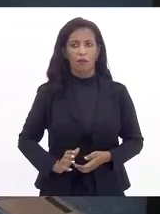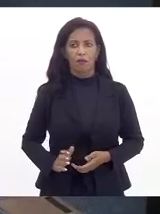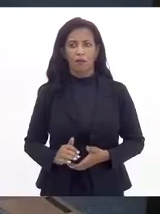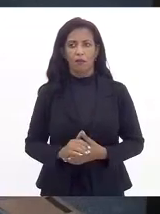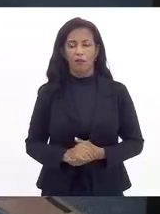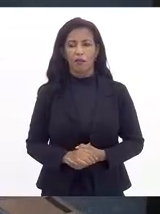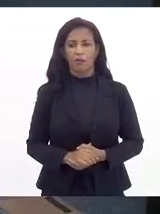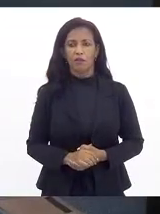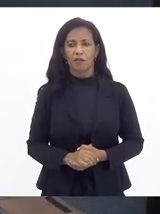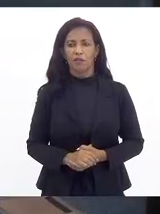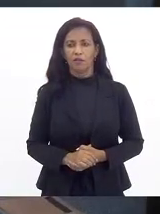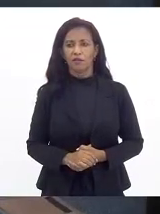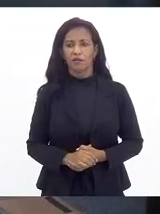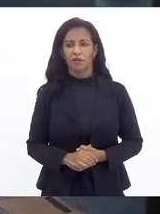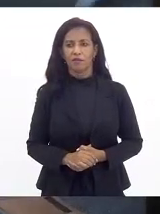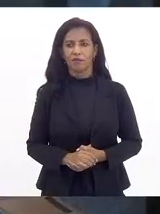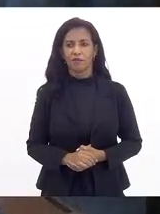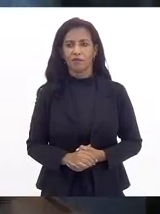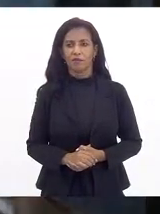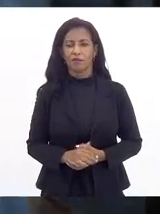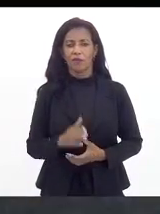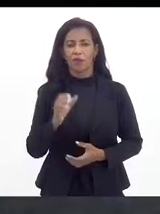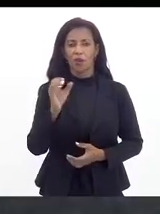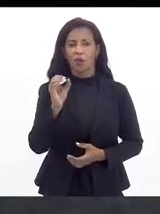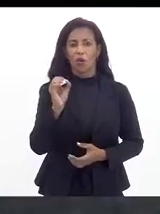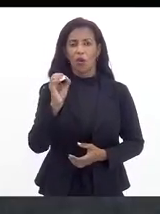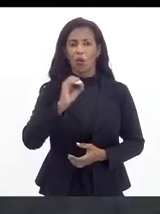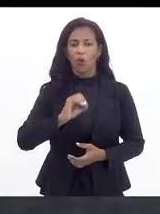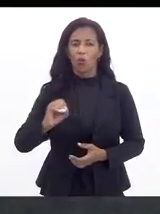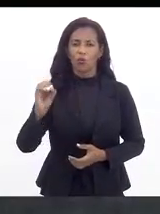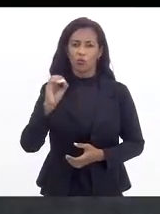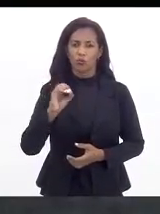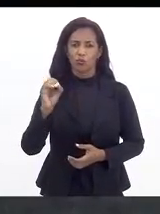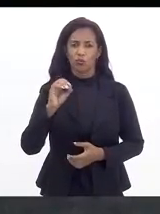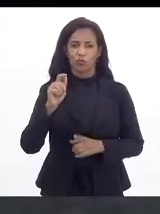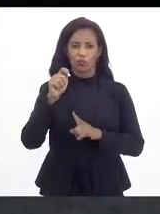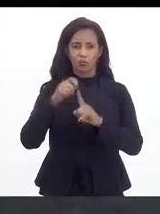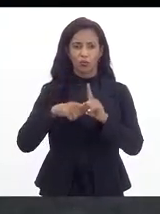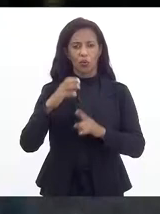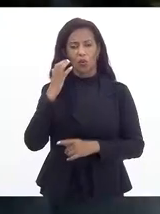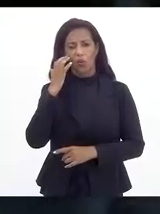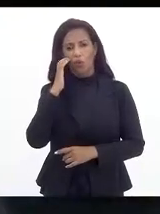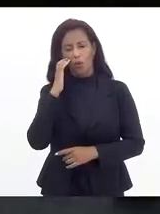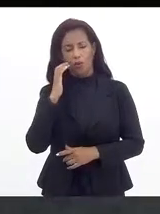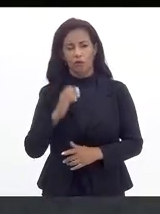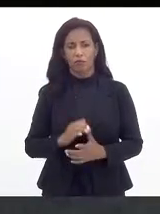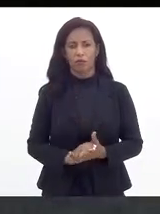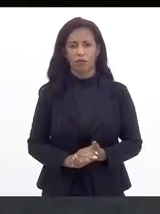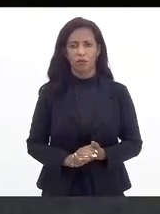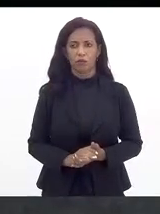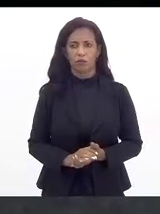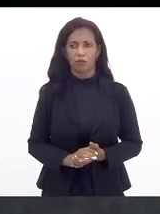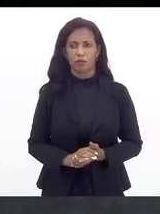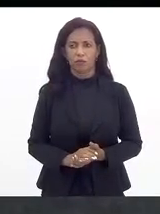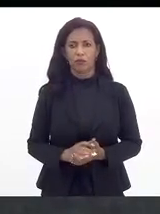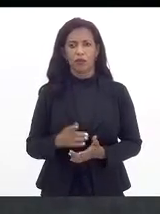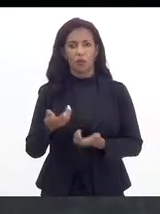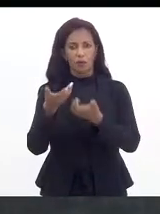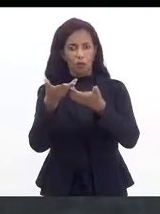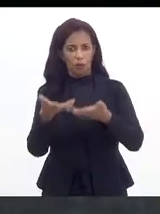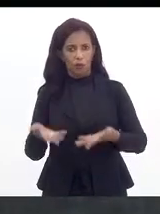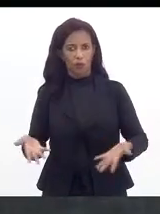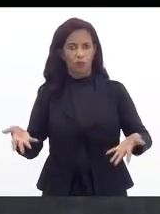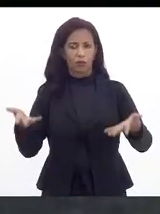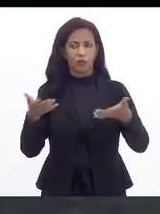aqui do meu lado, pelo Outubro Rosa. Nós vamos, daqui a pouco, fazer a